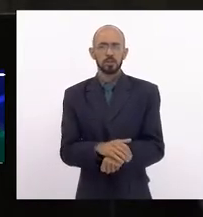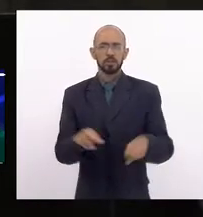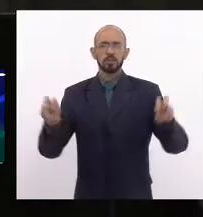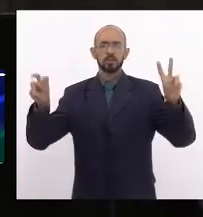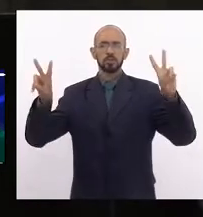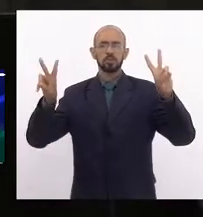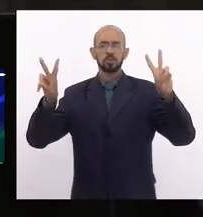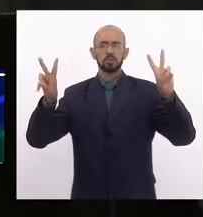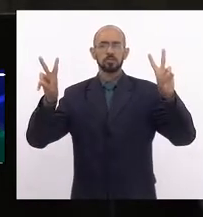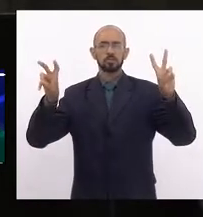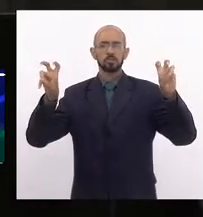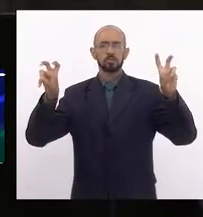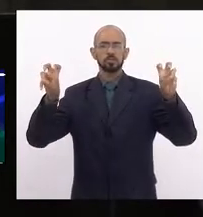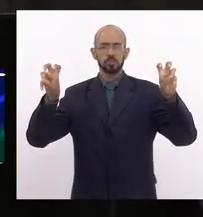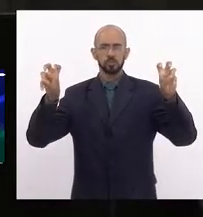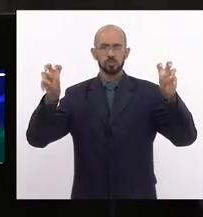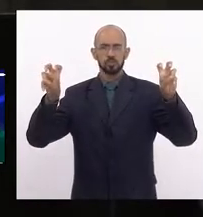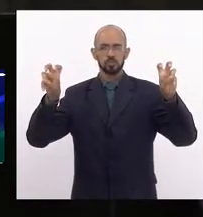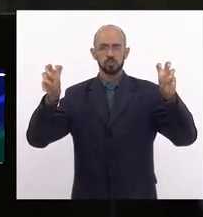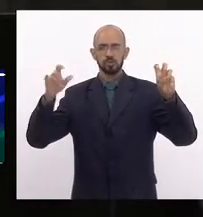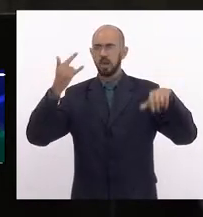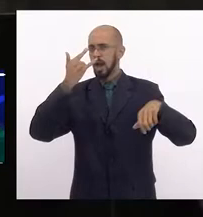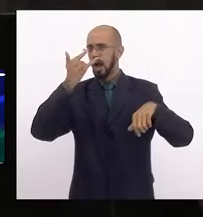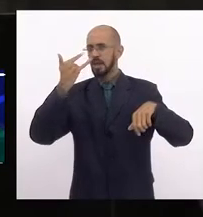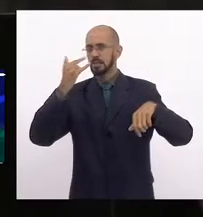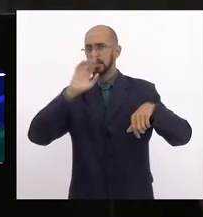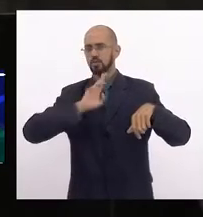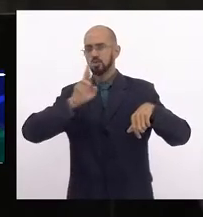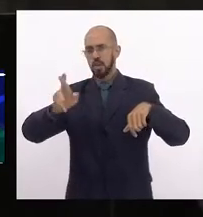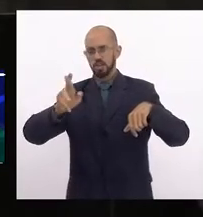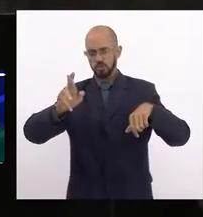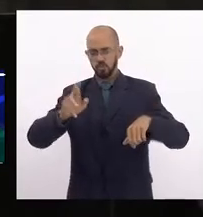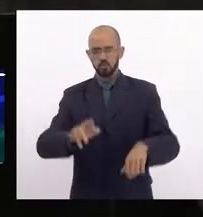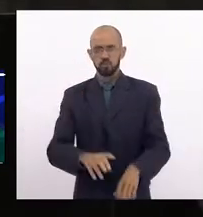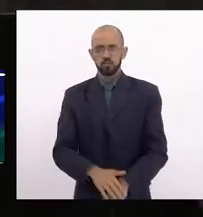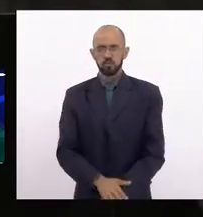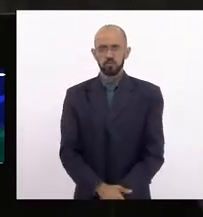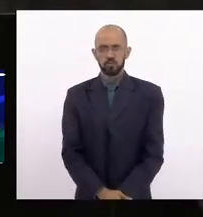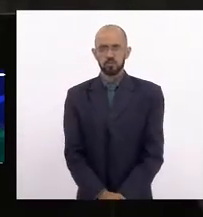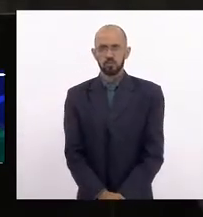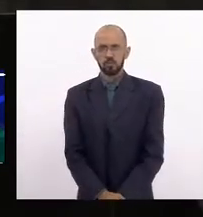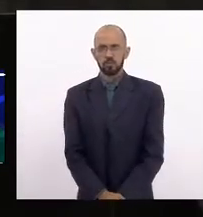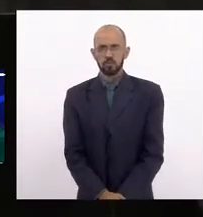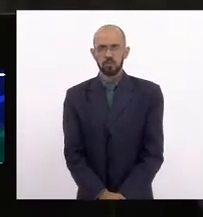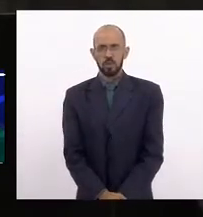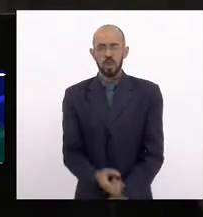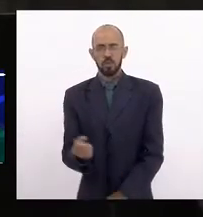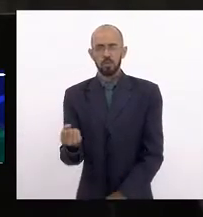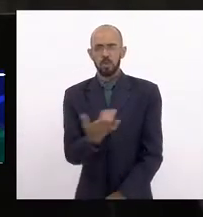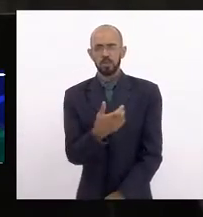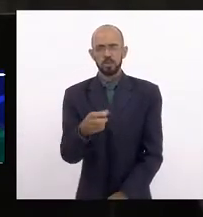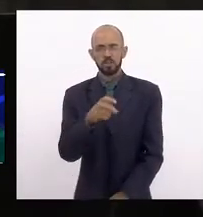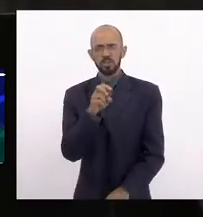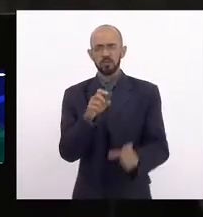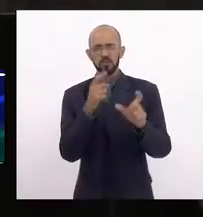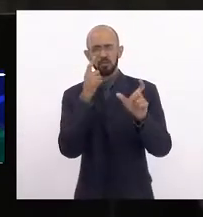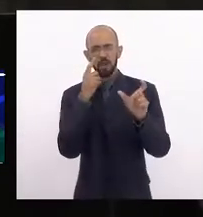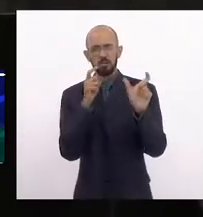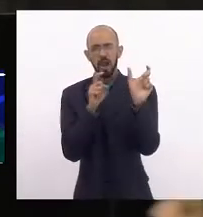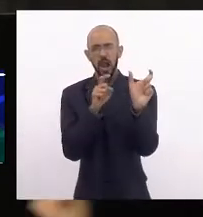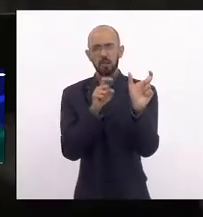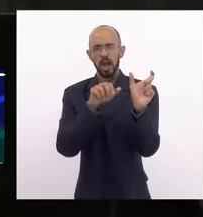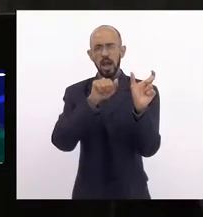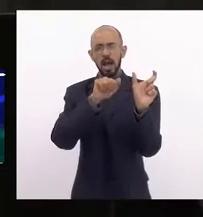título dia assédio religioso e como nós ouvimos essa palavra assédio